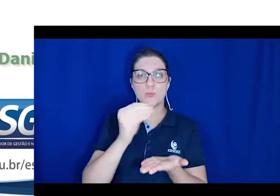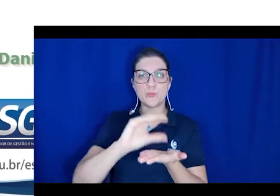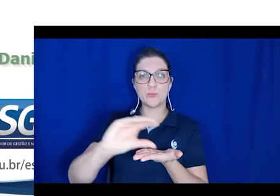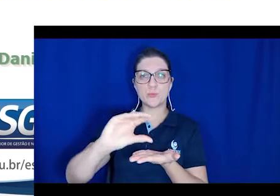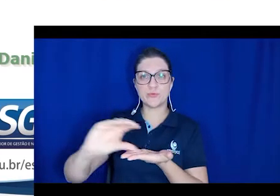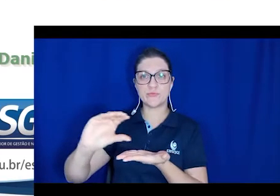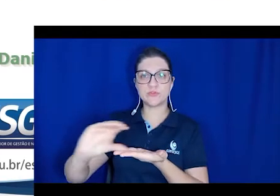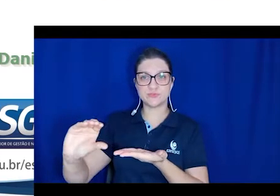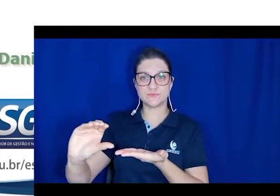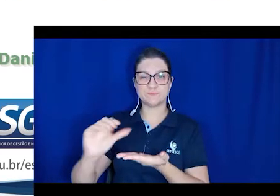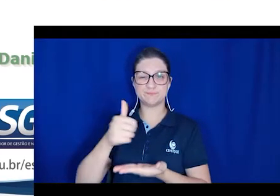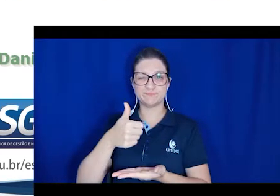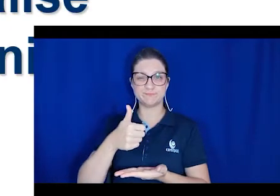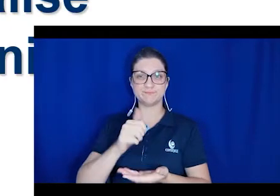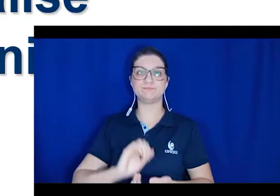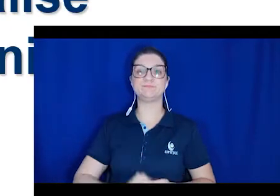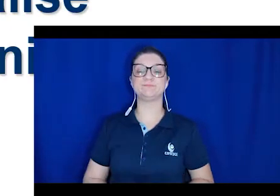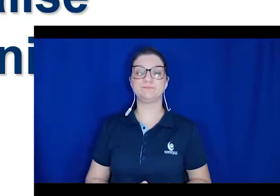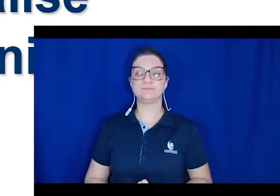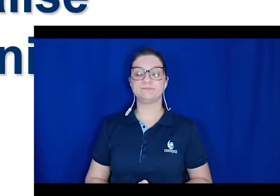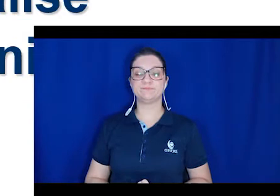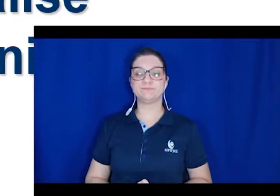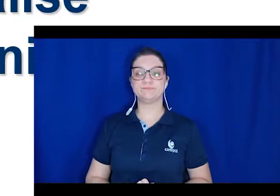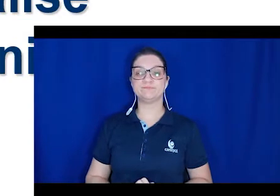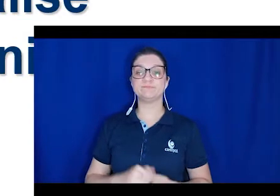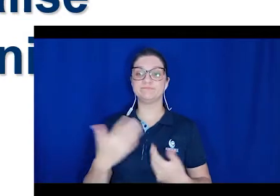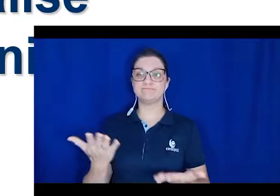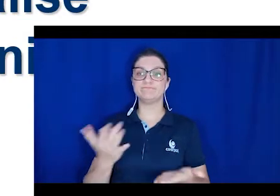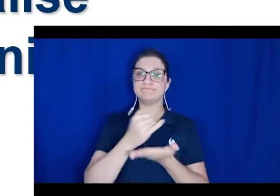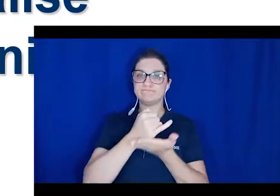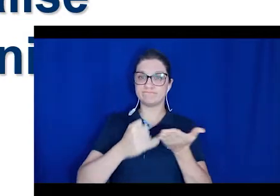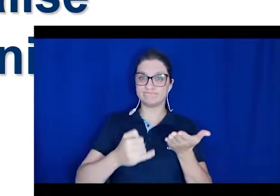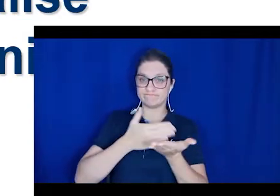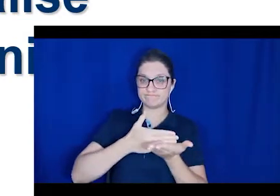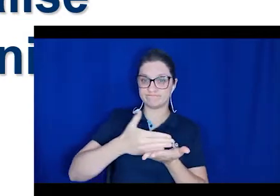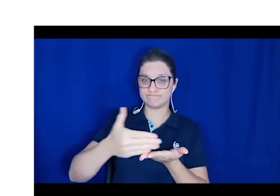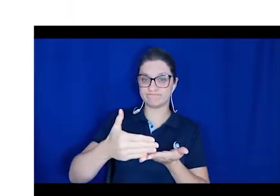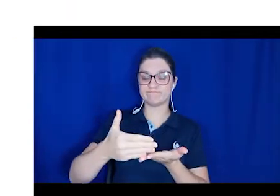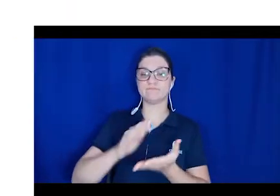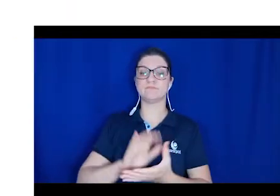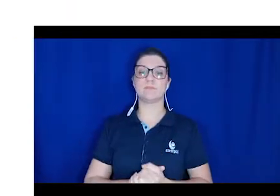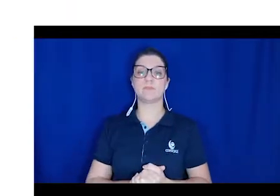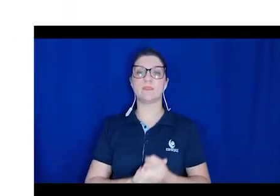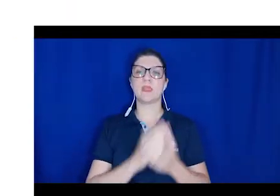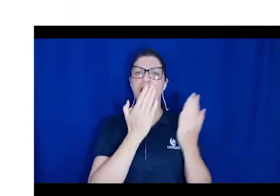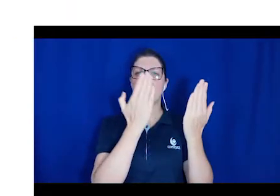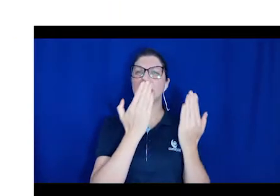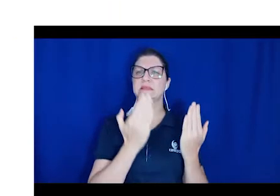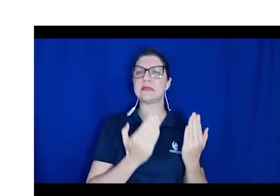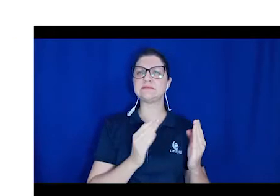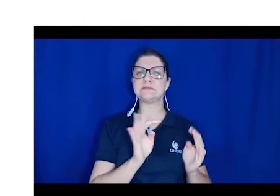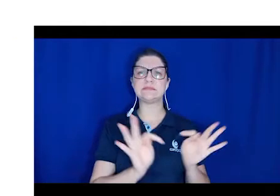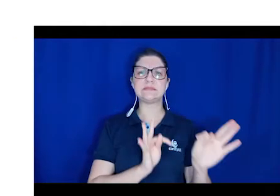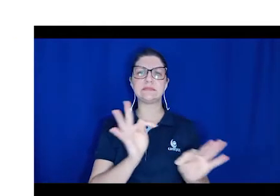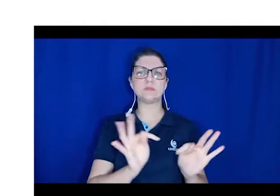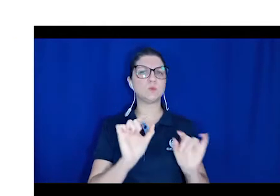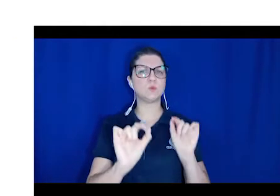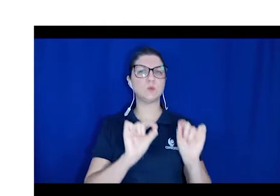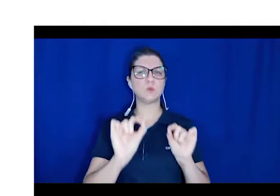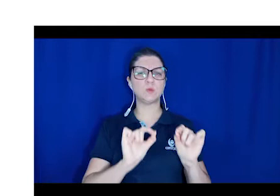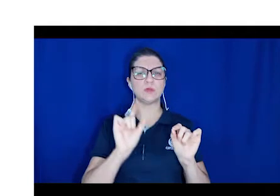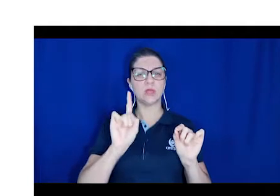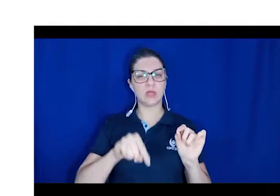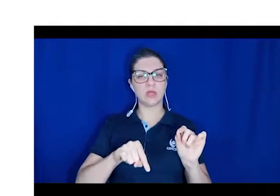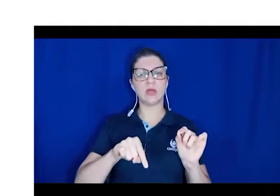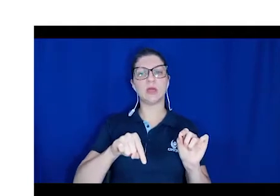investimento. Abraço. Portanto, introduzindo a análise técnica. O que é análise técnica? O conceito